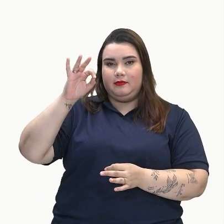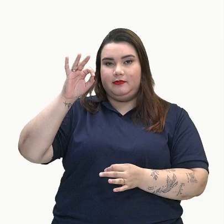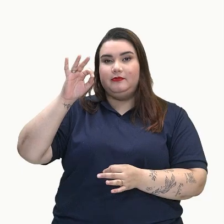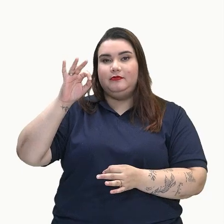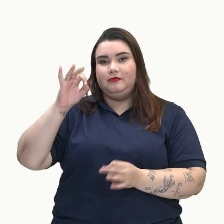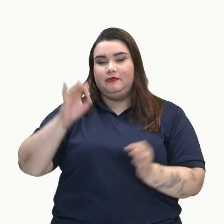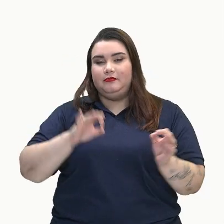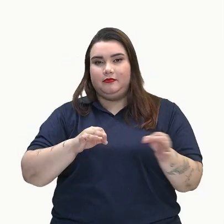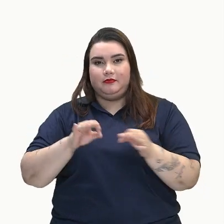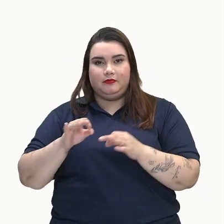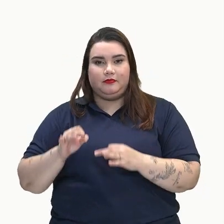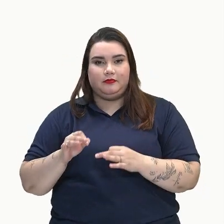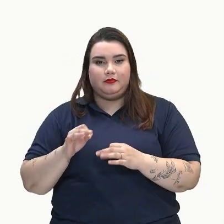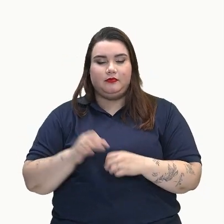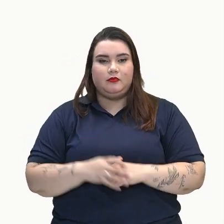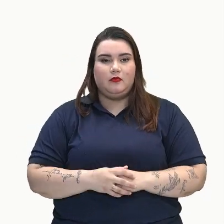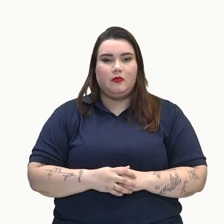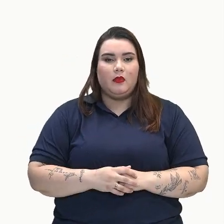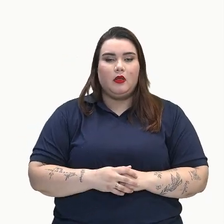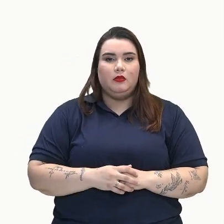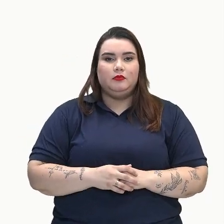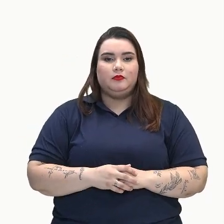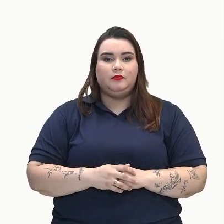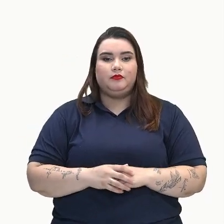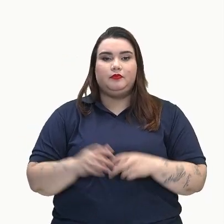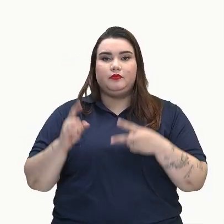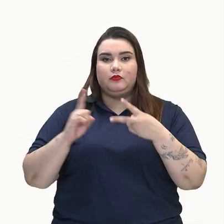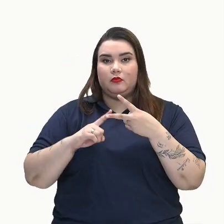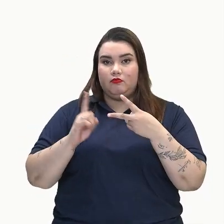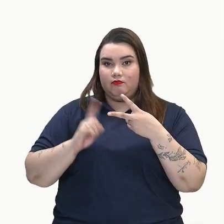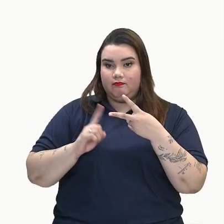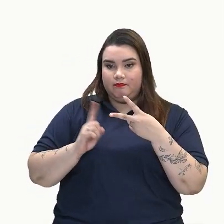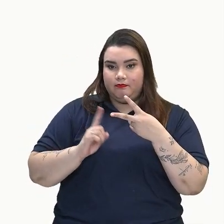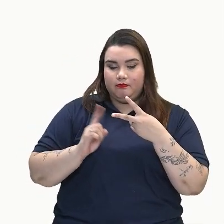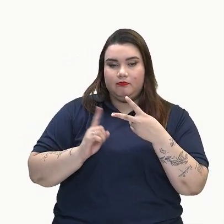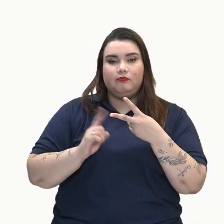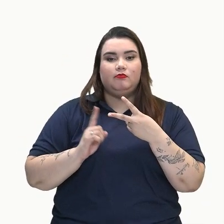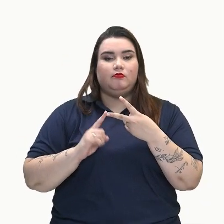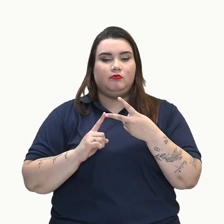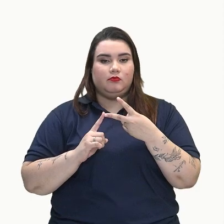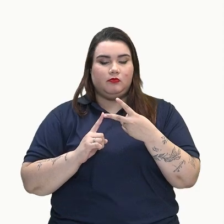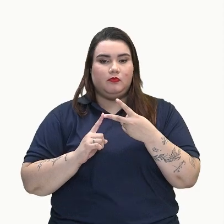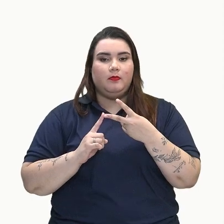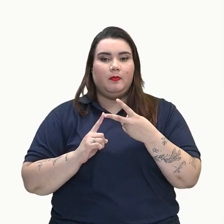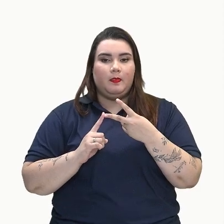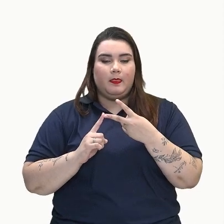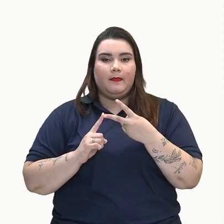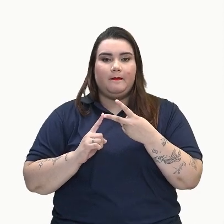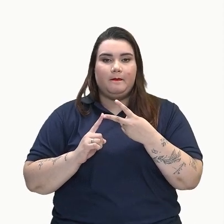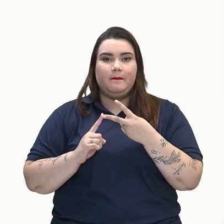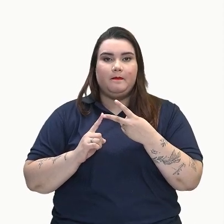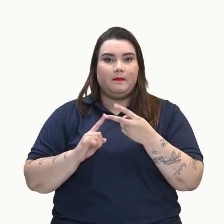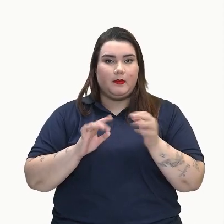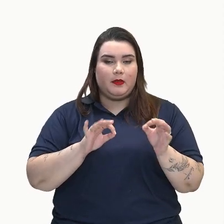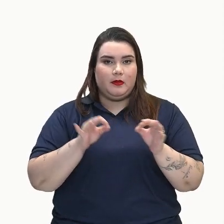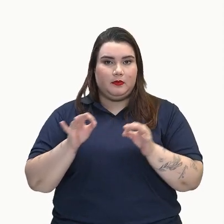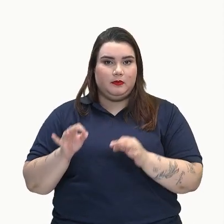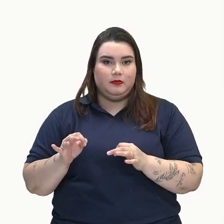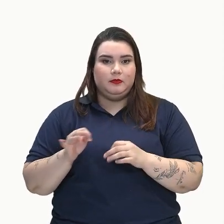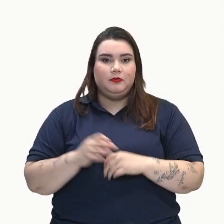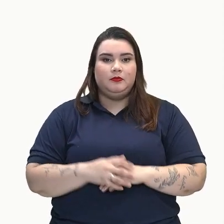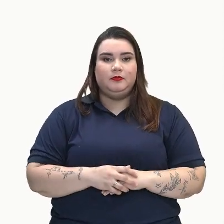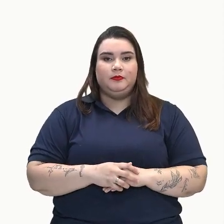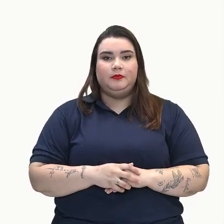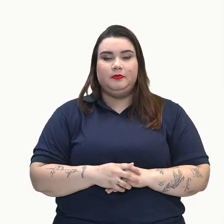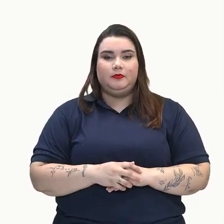não. Por outro lado, as perguntas fechadas, então nós temos esses 2 tipos nas